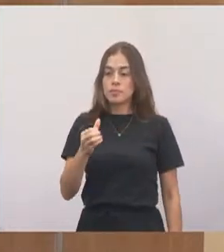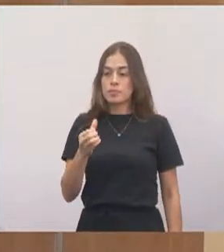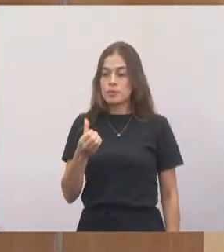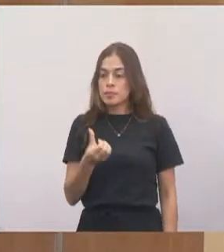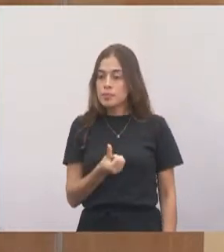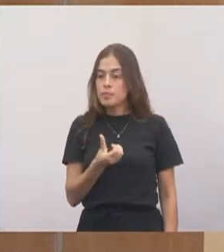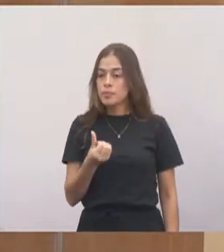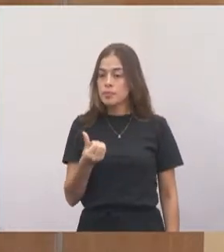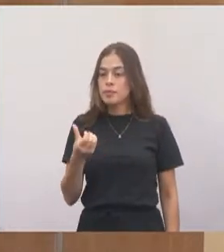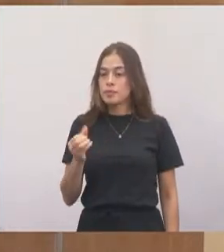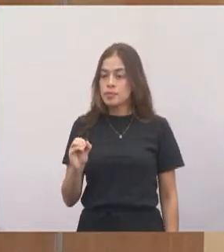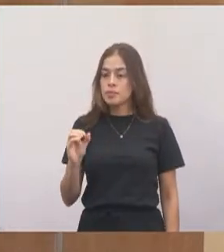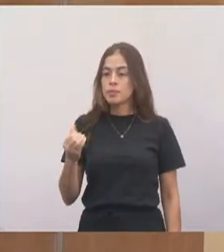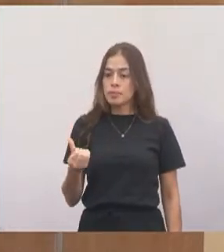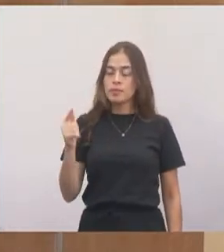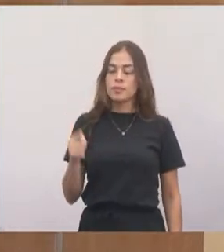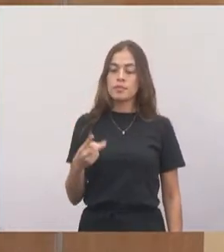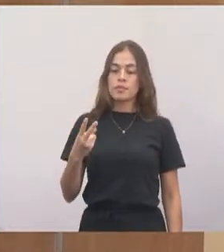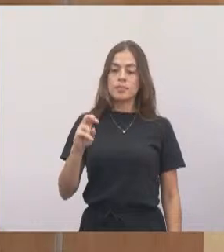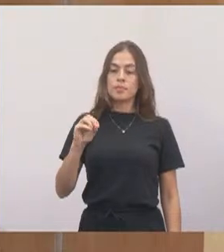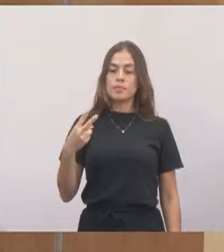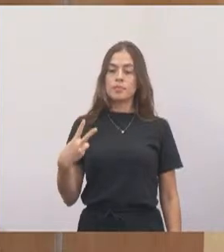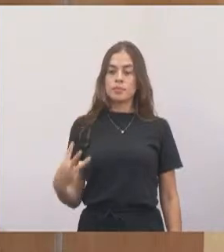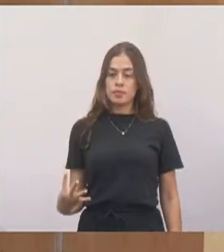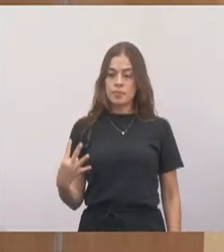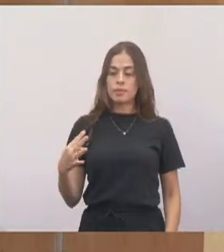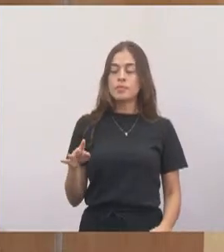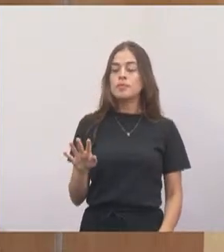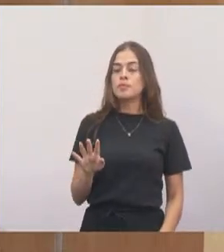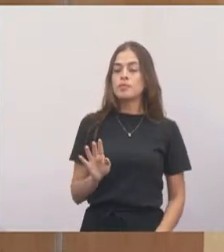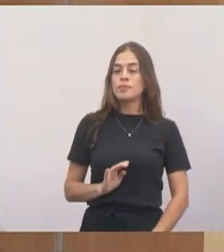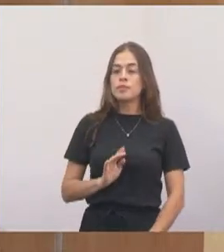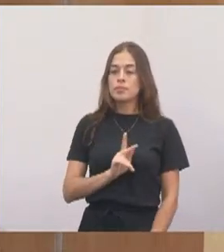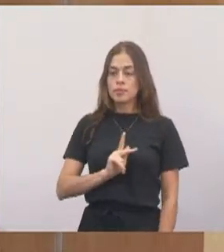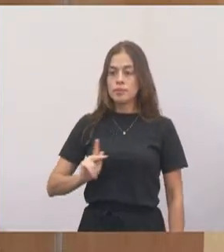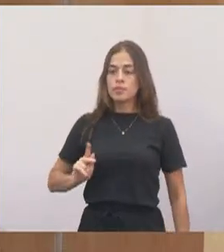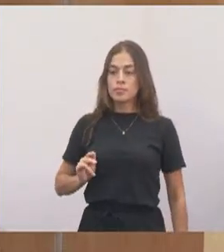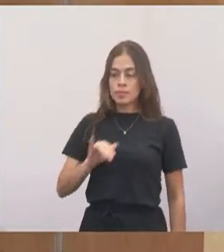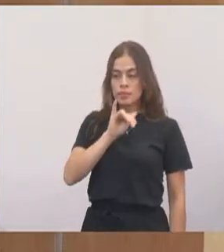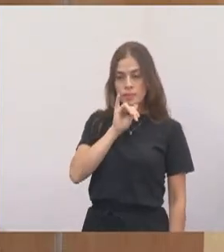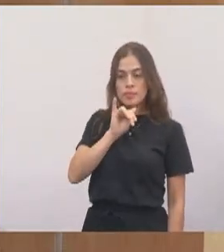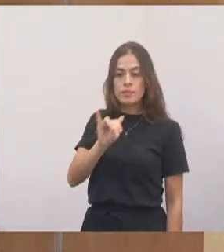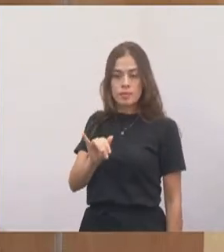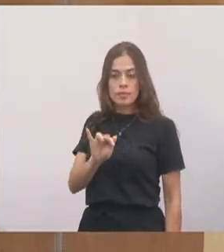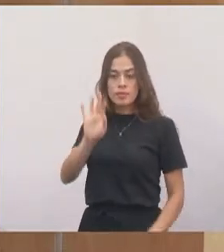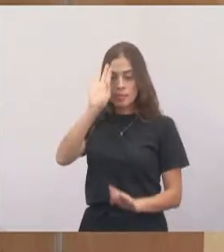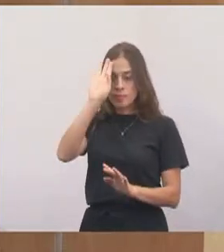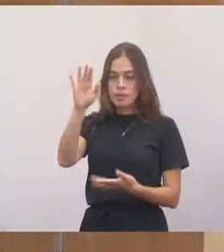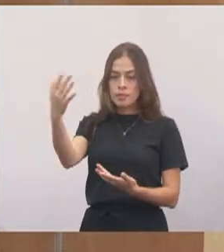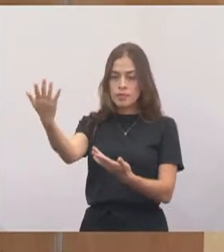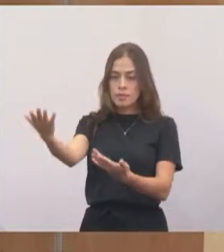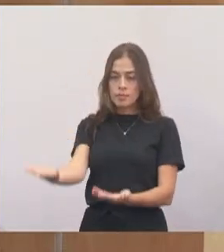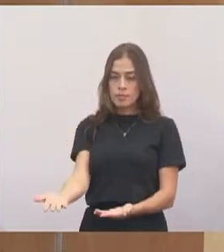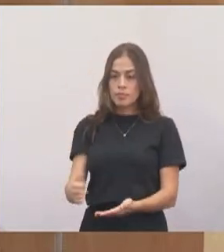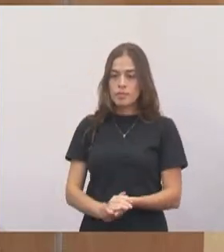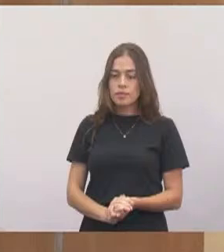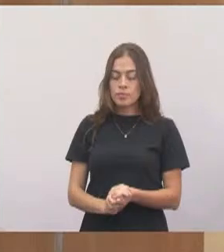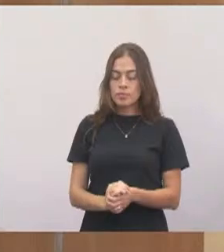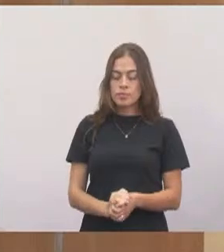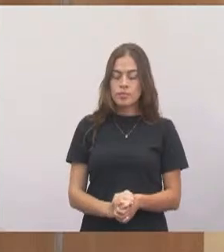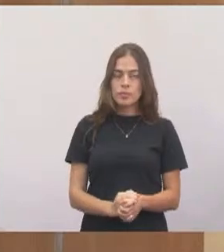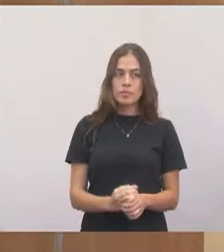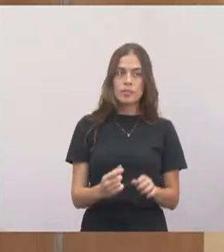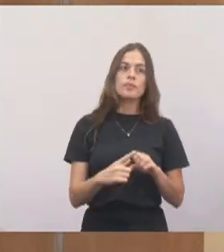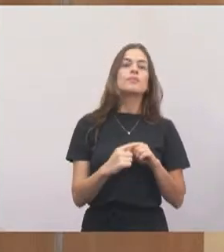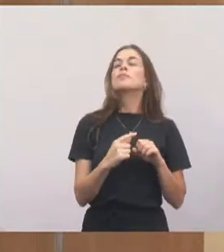6606 de 2024. Excelentíssimo senhor presidente, comunico que Vossa Excelência, que nos termos do